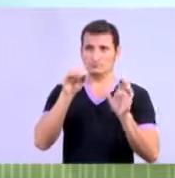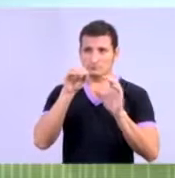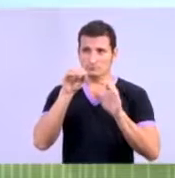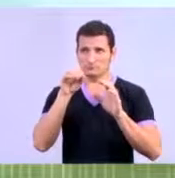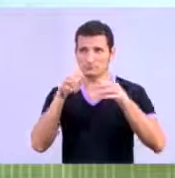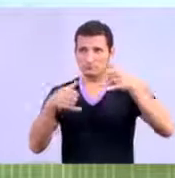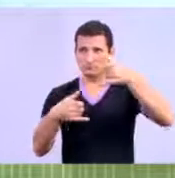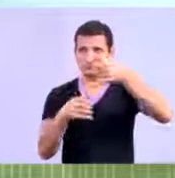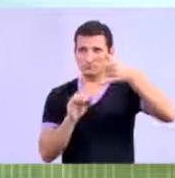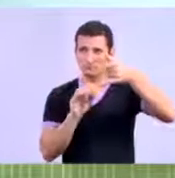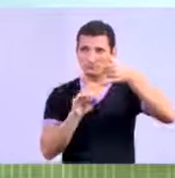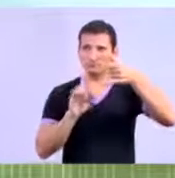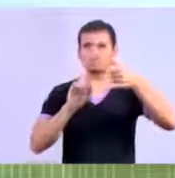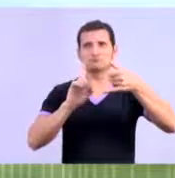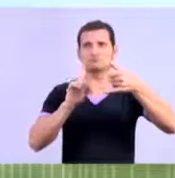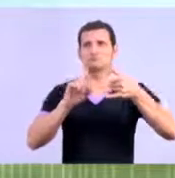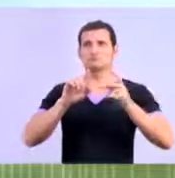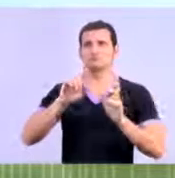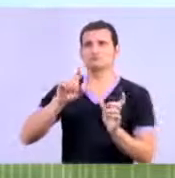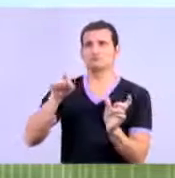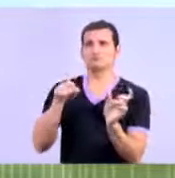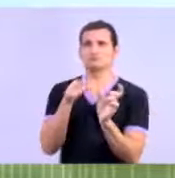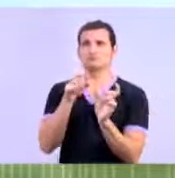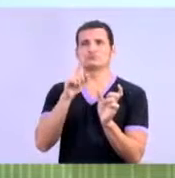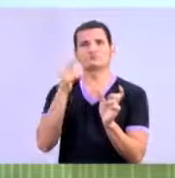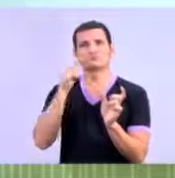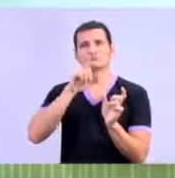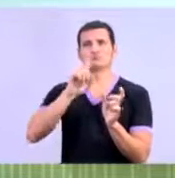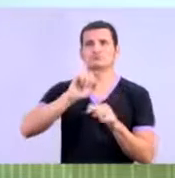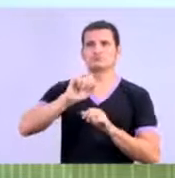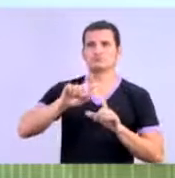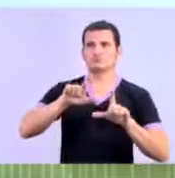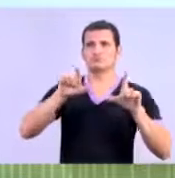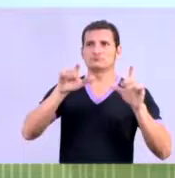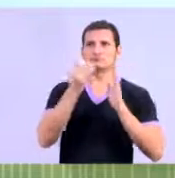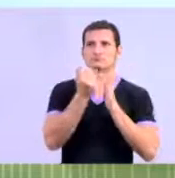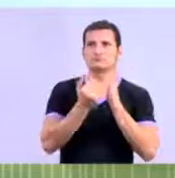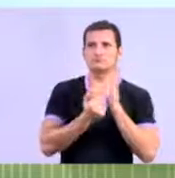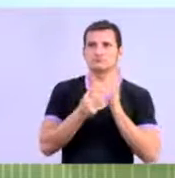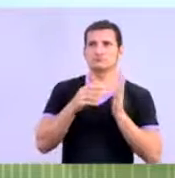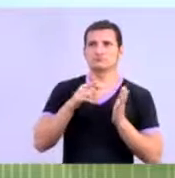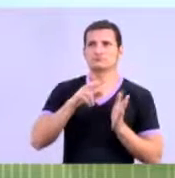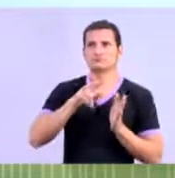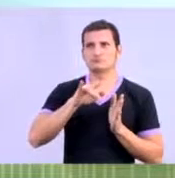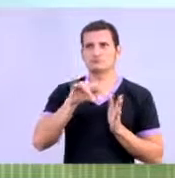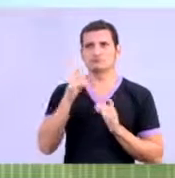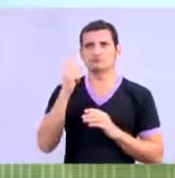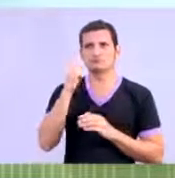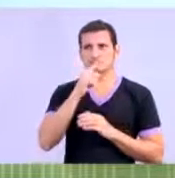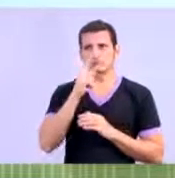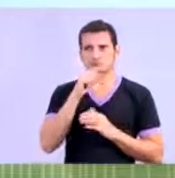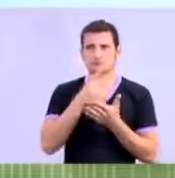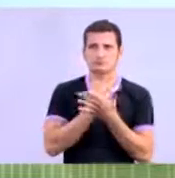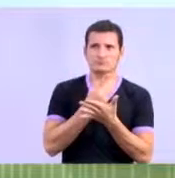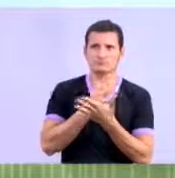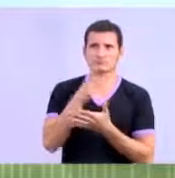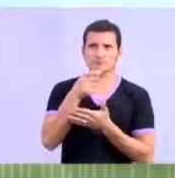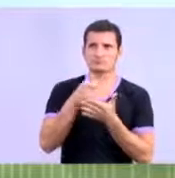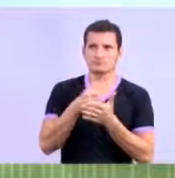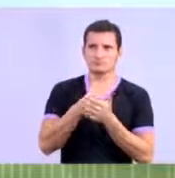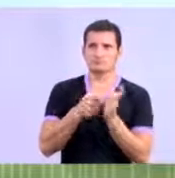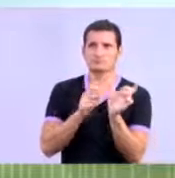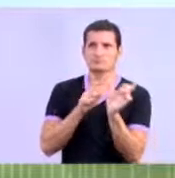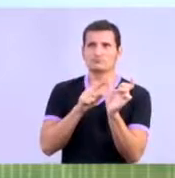o valor, ele não vai executar. Na verdade, você nem vai conseguir rodar o programa. Ele vai apontar um erro. Você é obrigado a